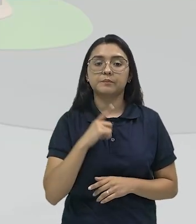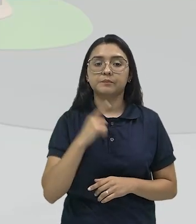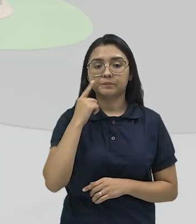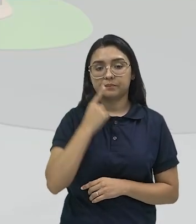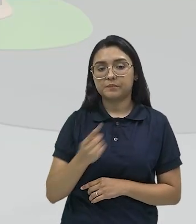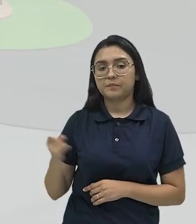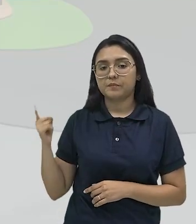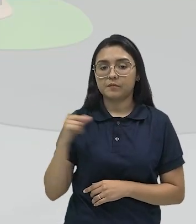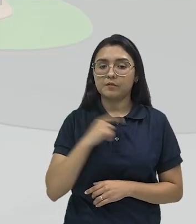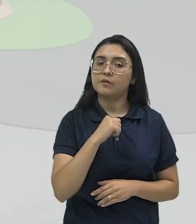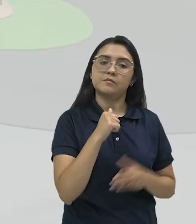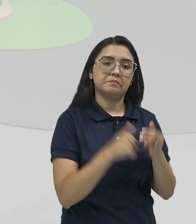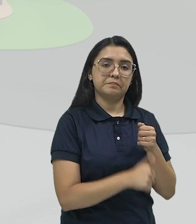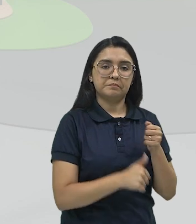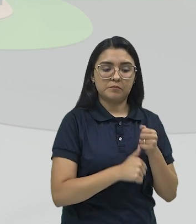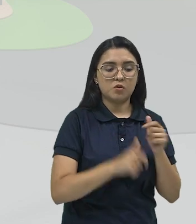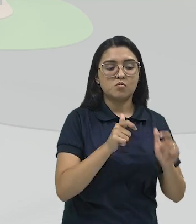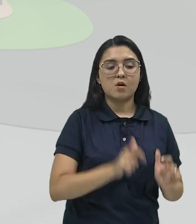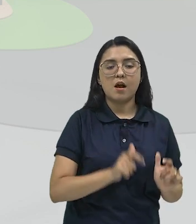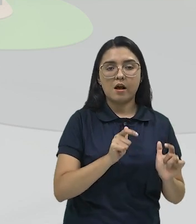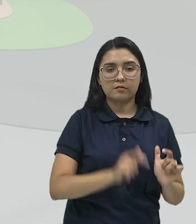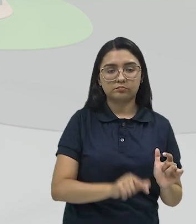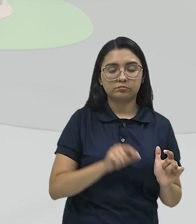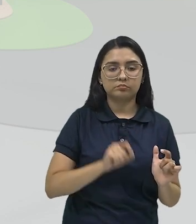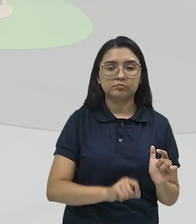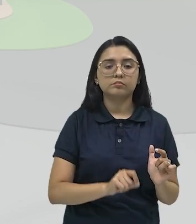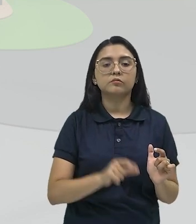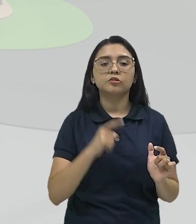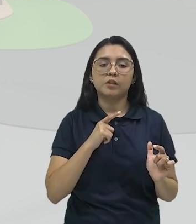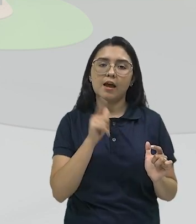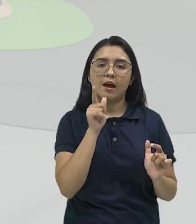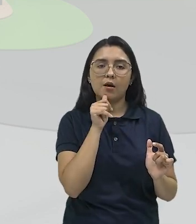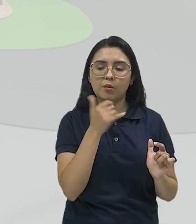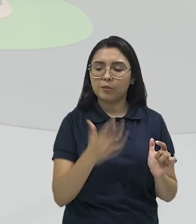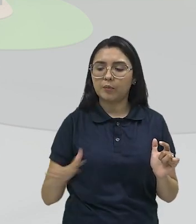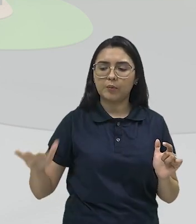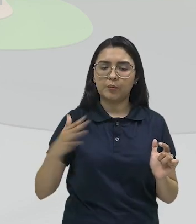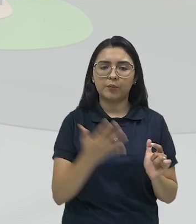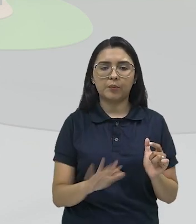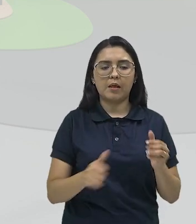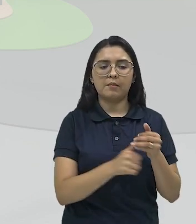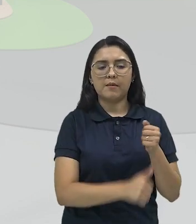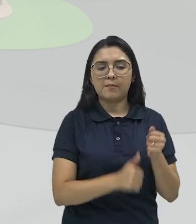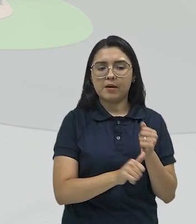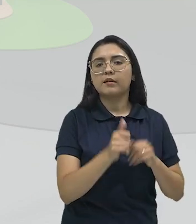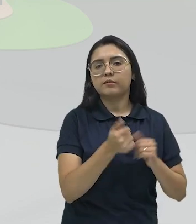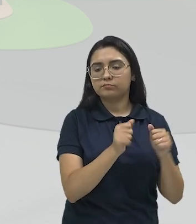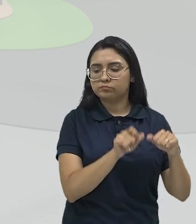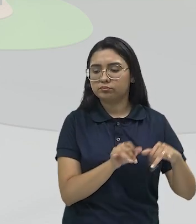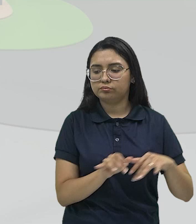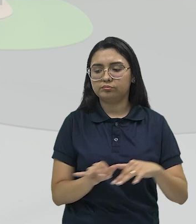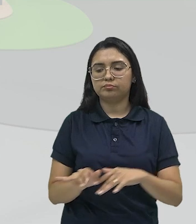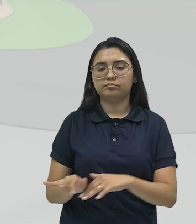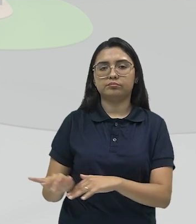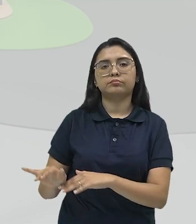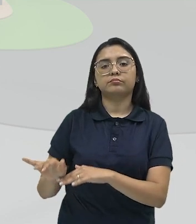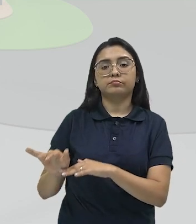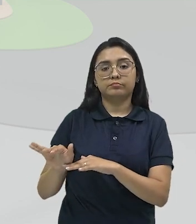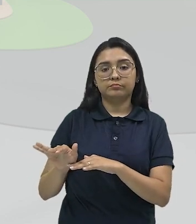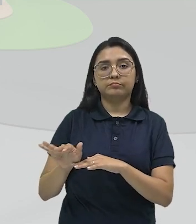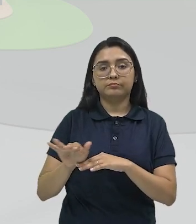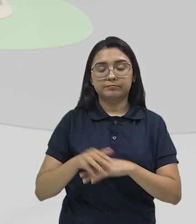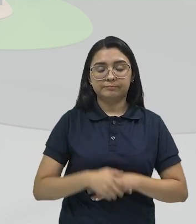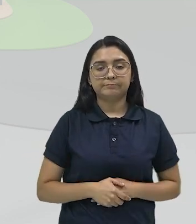né, os seus dejetos em locais onde tem água, né, rios, igarapés, e esses dejetos eles